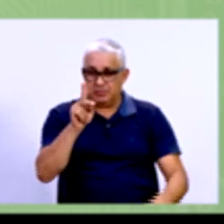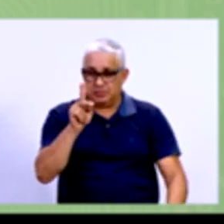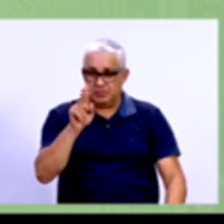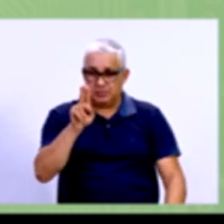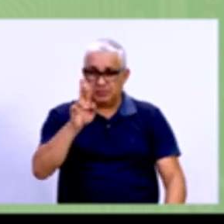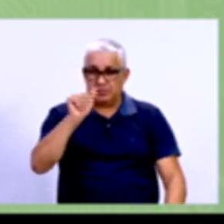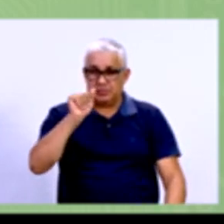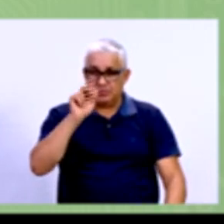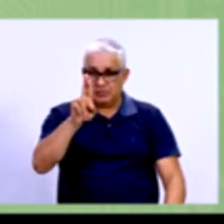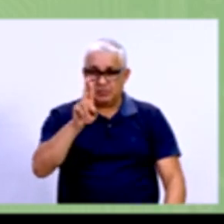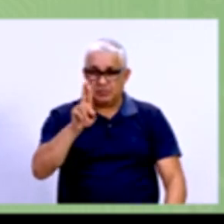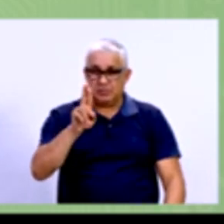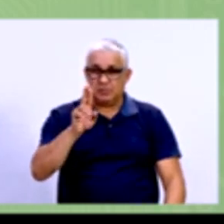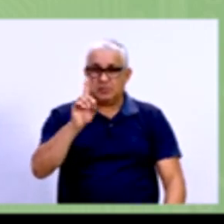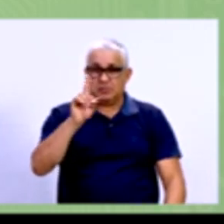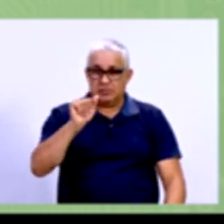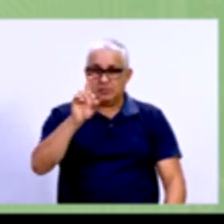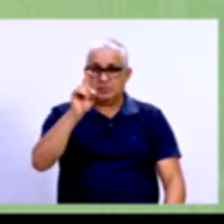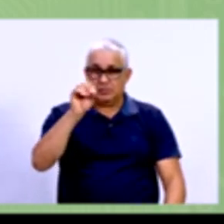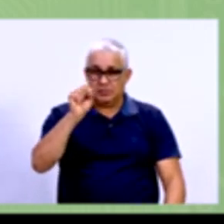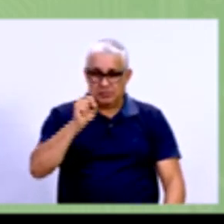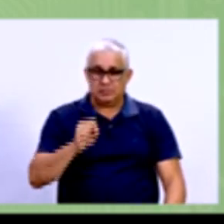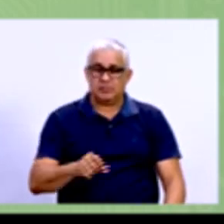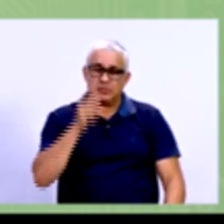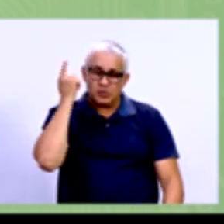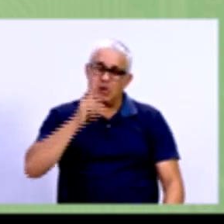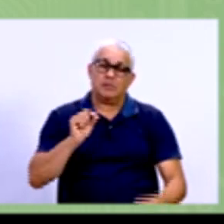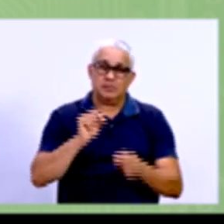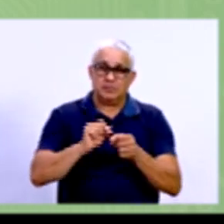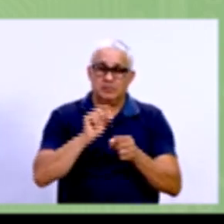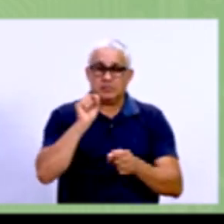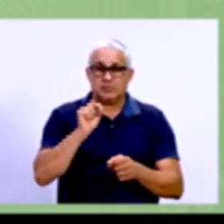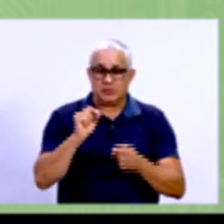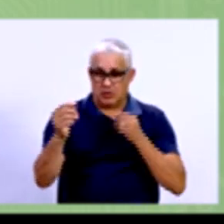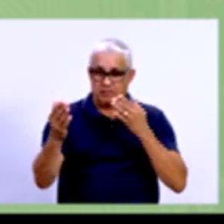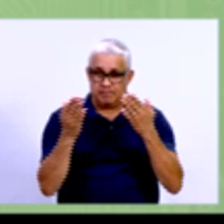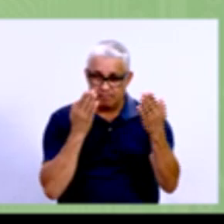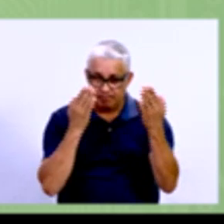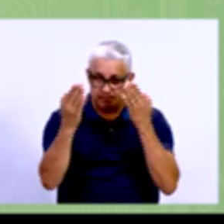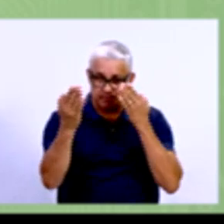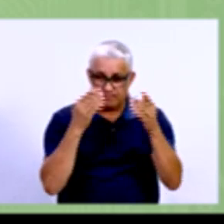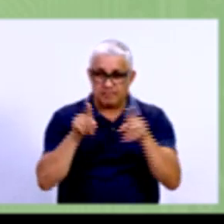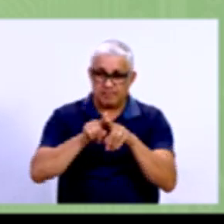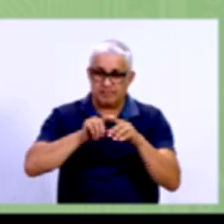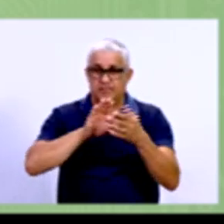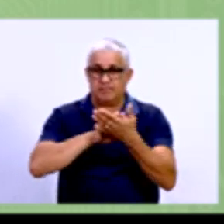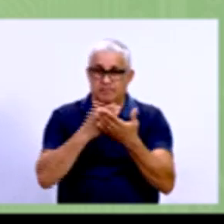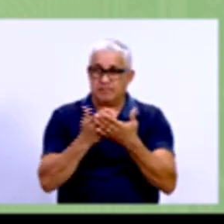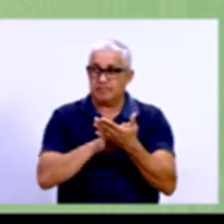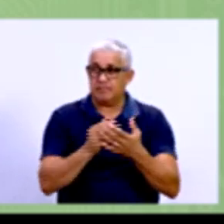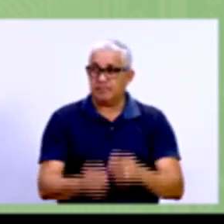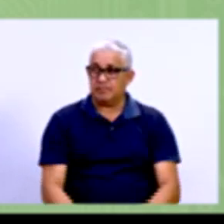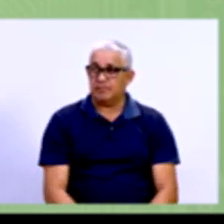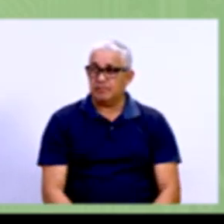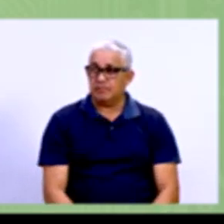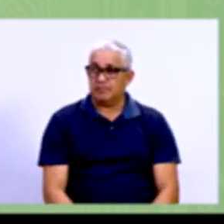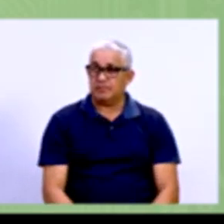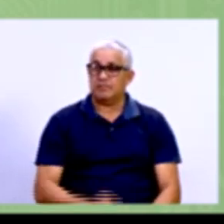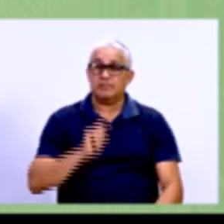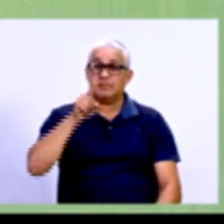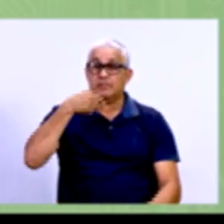né? Apurando os dados, a gente vai conseguir fazer análise e interpretação. E depois